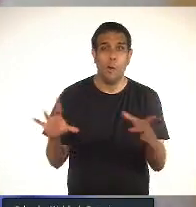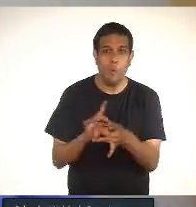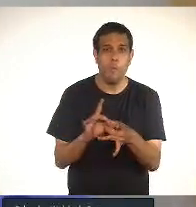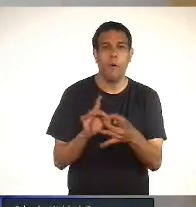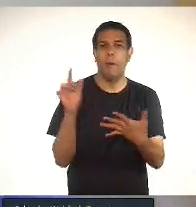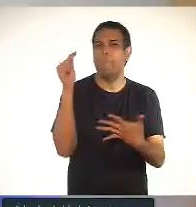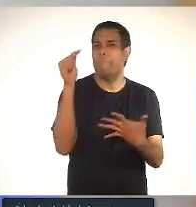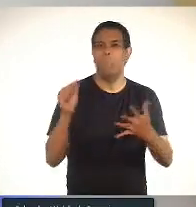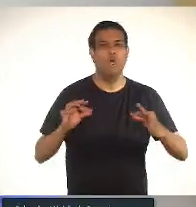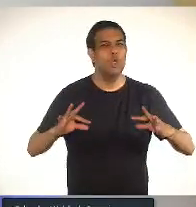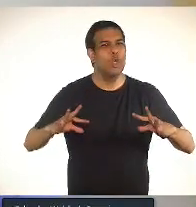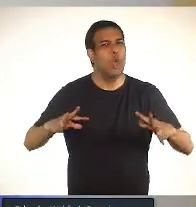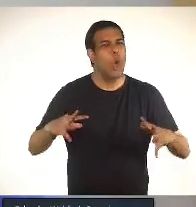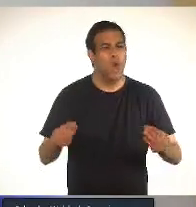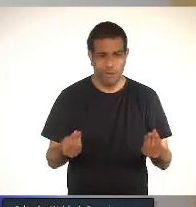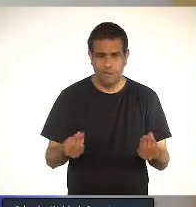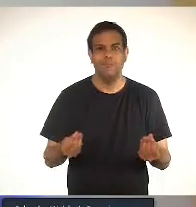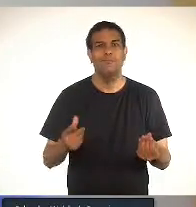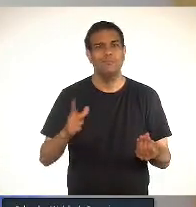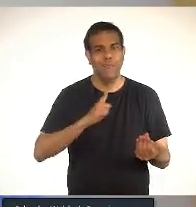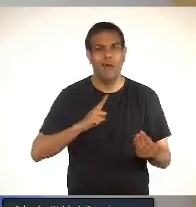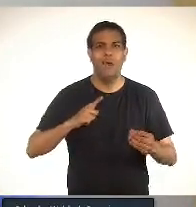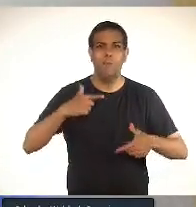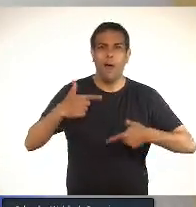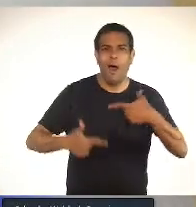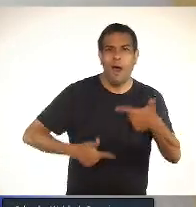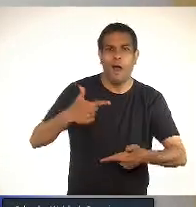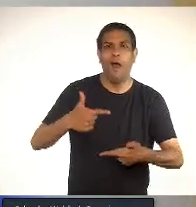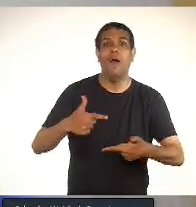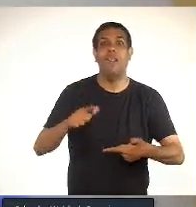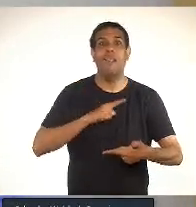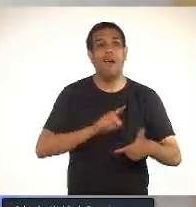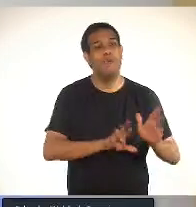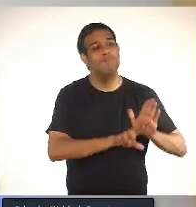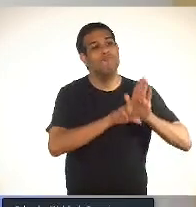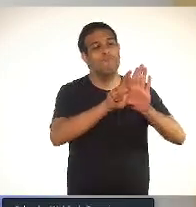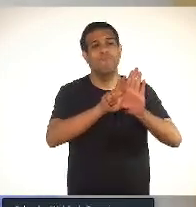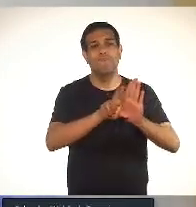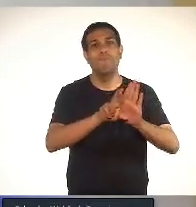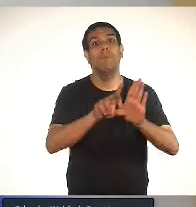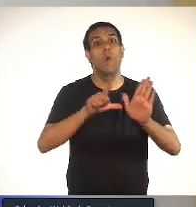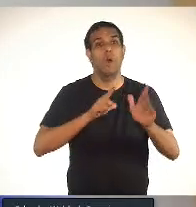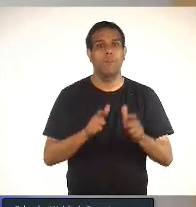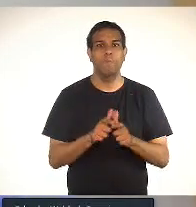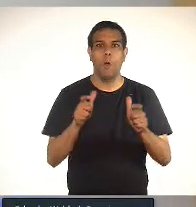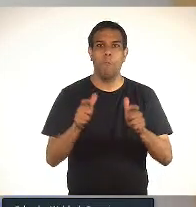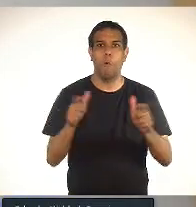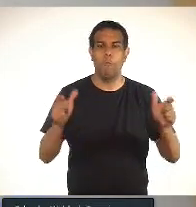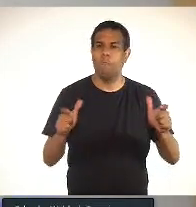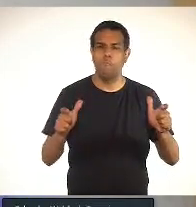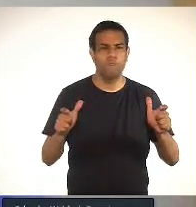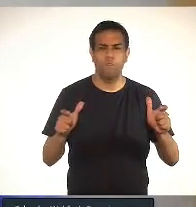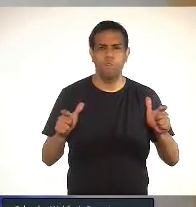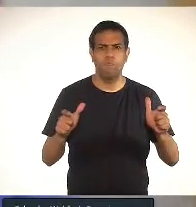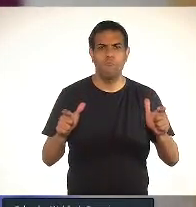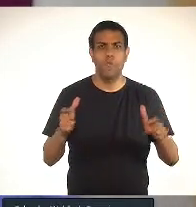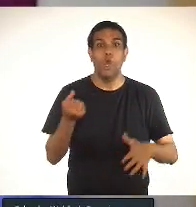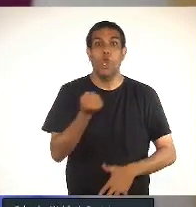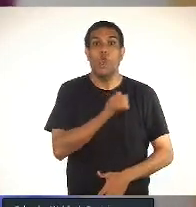Enegrecer, enfim, uma série de coletivos que têm feito uma diferença muito grande. Aliás, aumentou não apenas o número